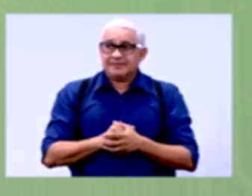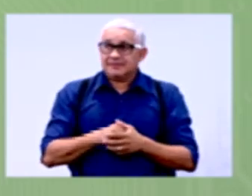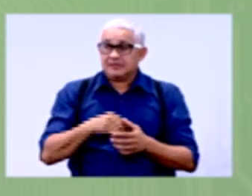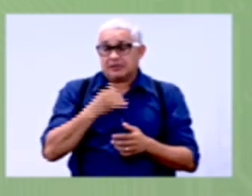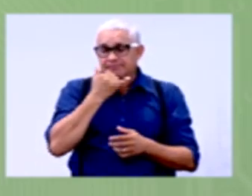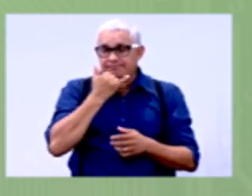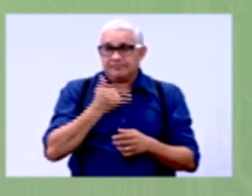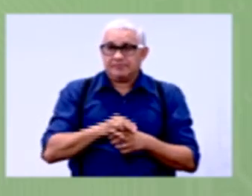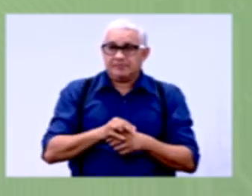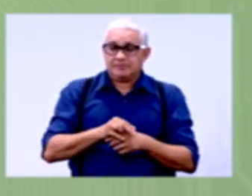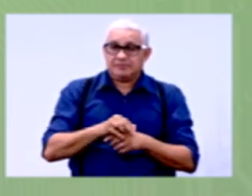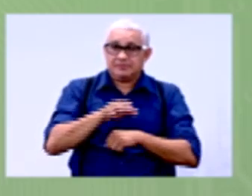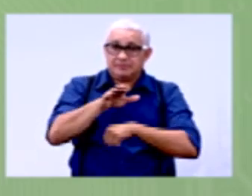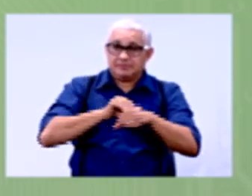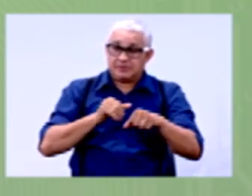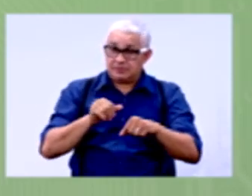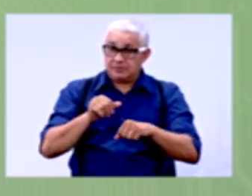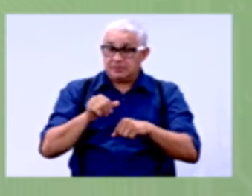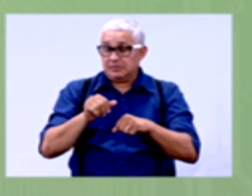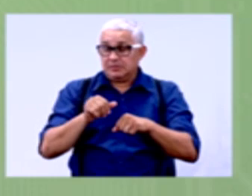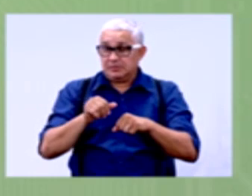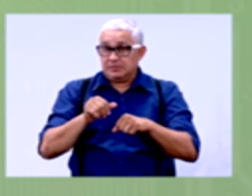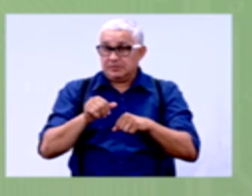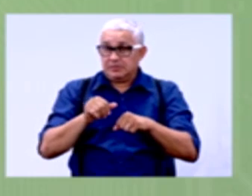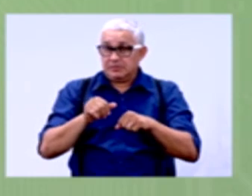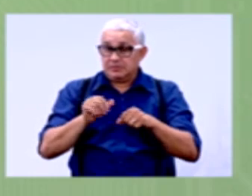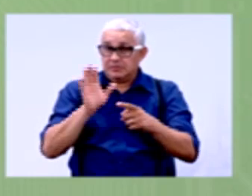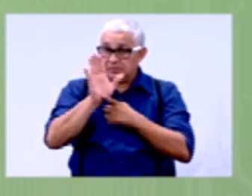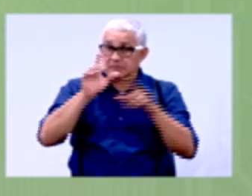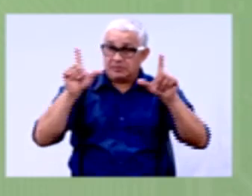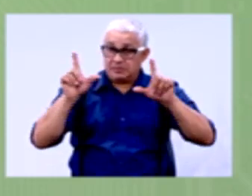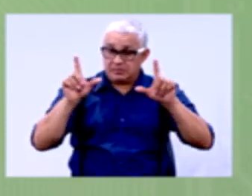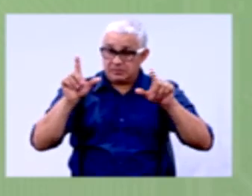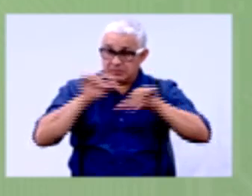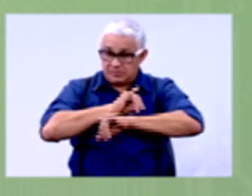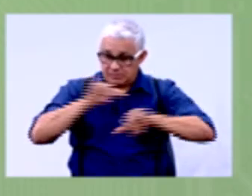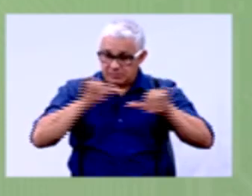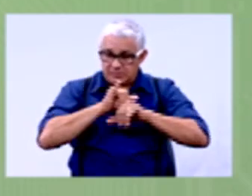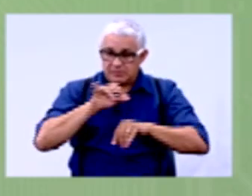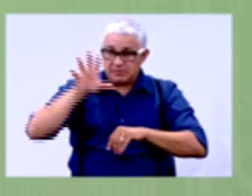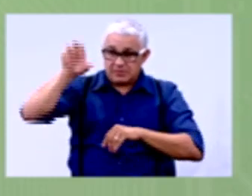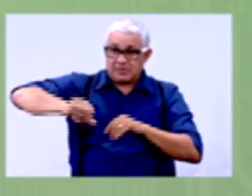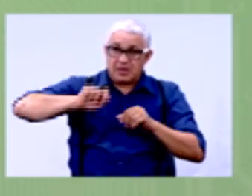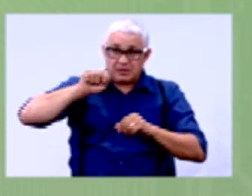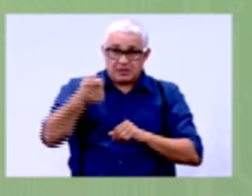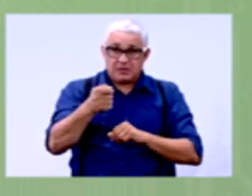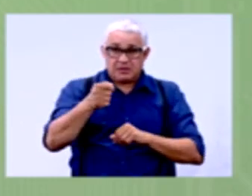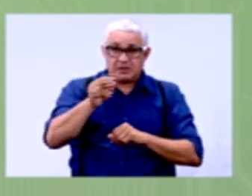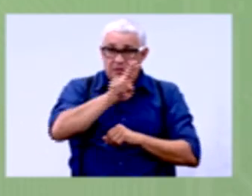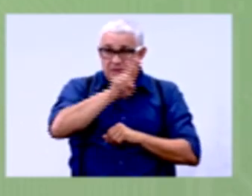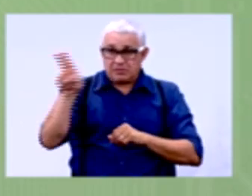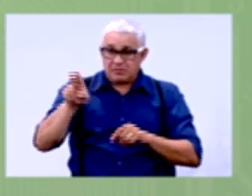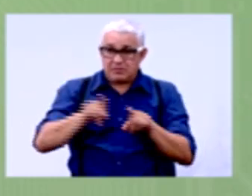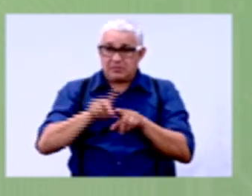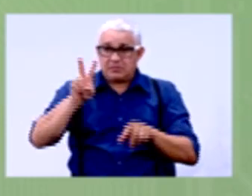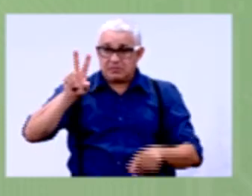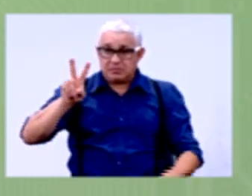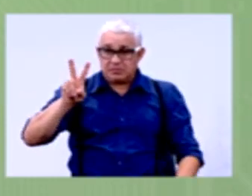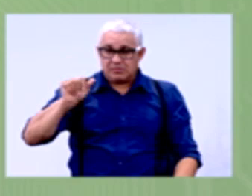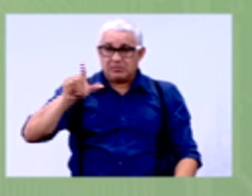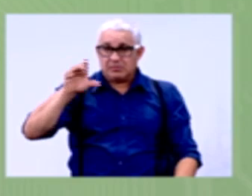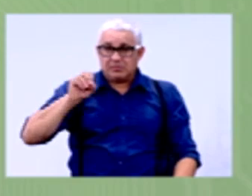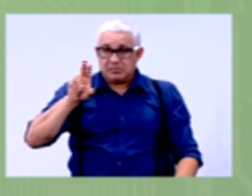Estamos chamando mostrar informação, certo? E ele pega a chave nome. E o valor dessa chave